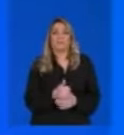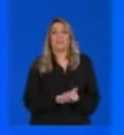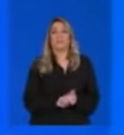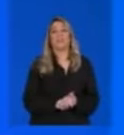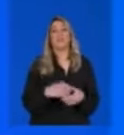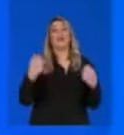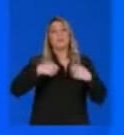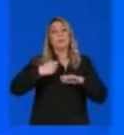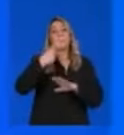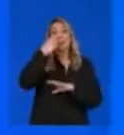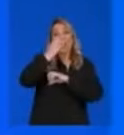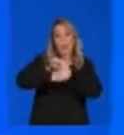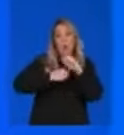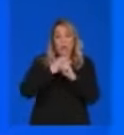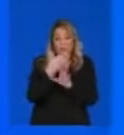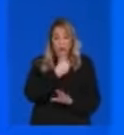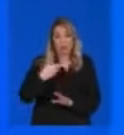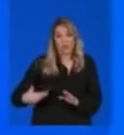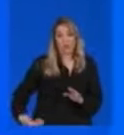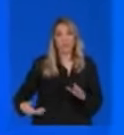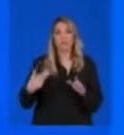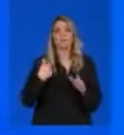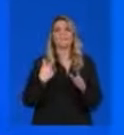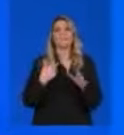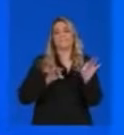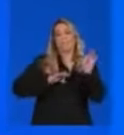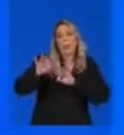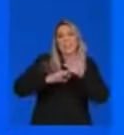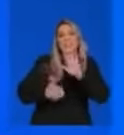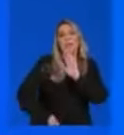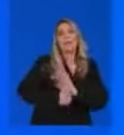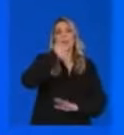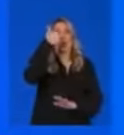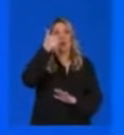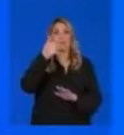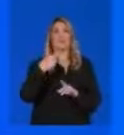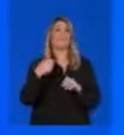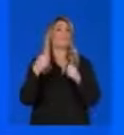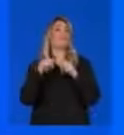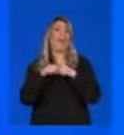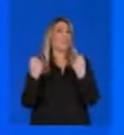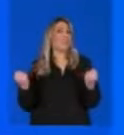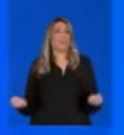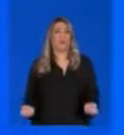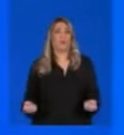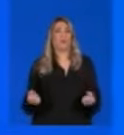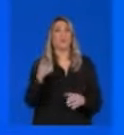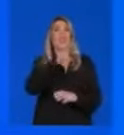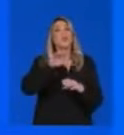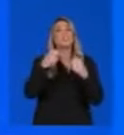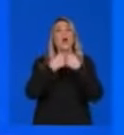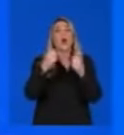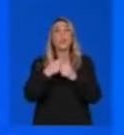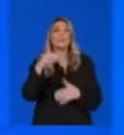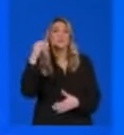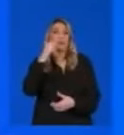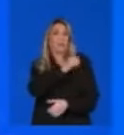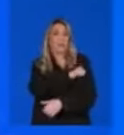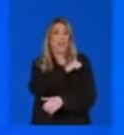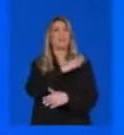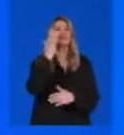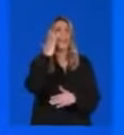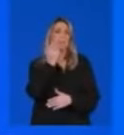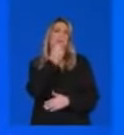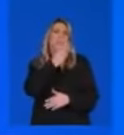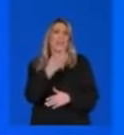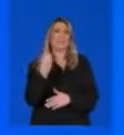que no primeiro ano de governo fazer uma revisão desse modelo que está falido quem usa ônibus no Rio de Janeiro sabe muito bem na zona